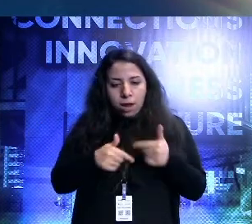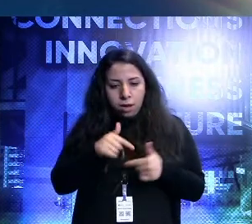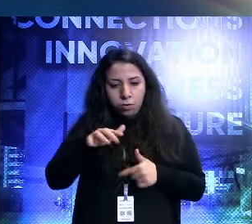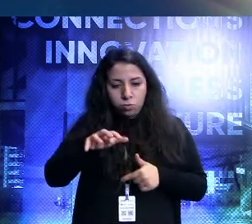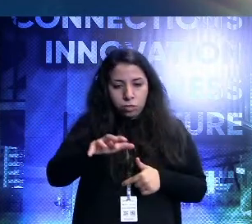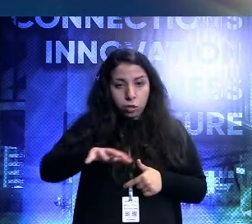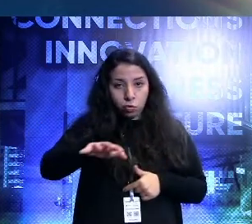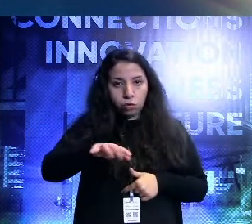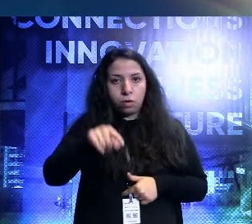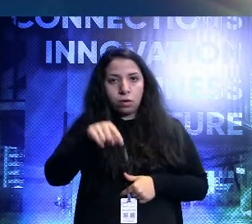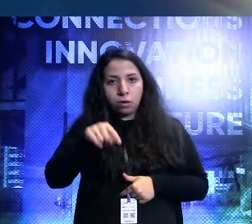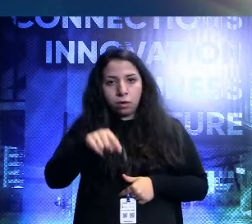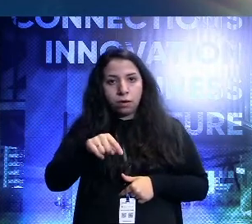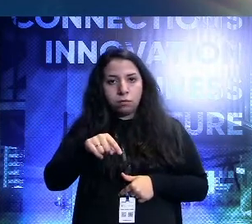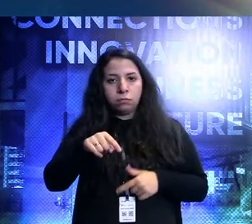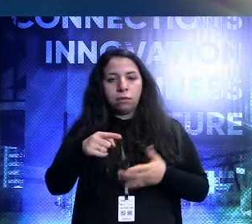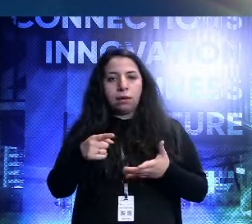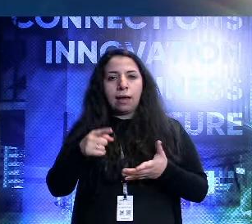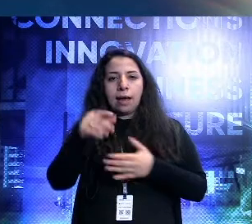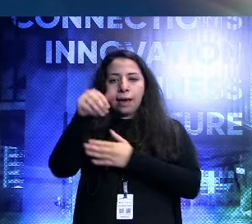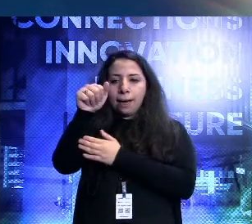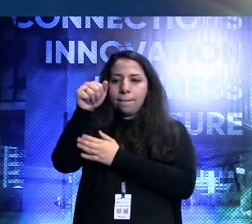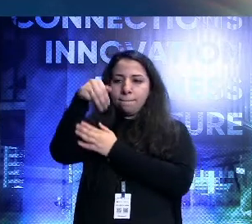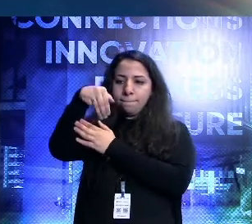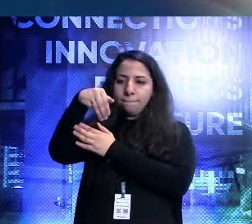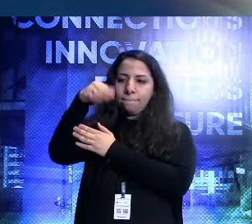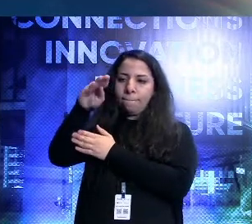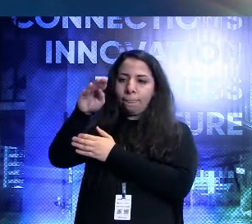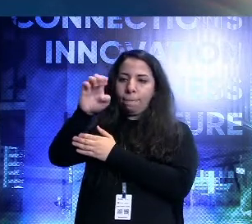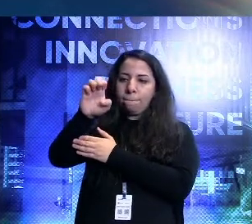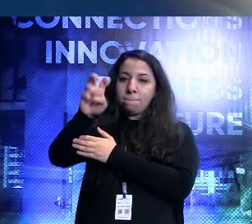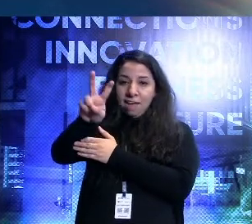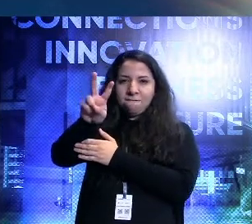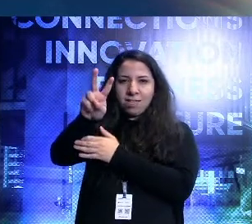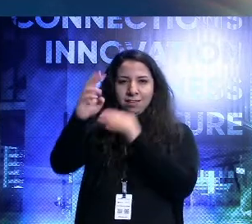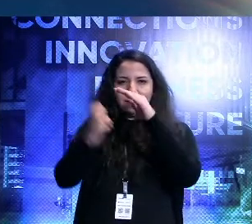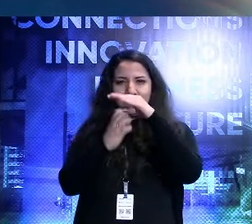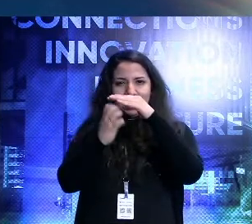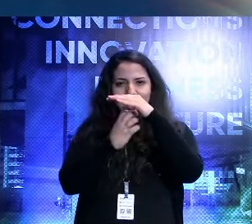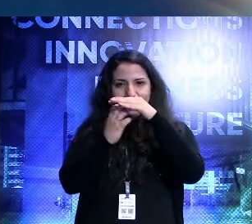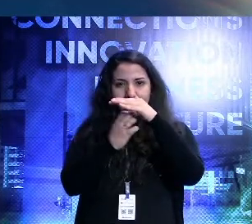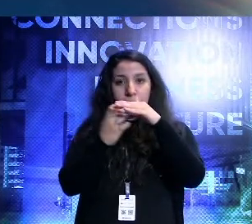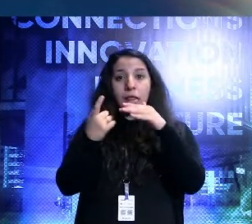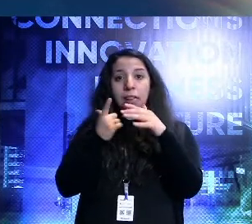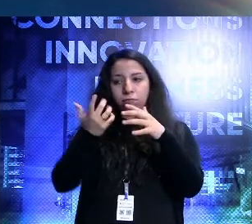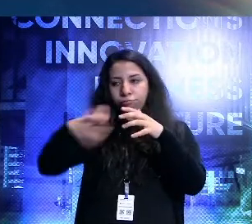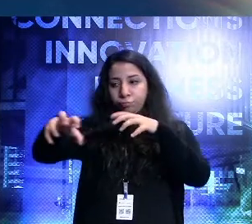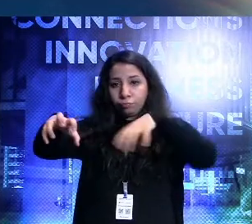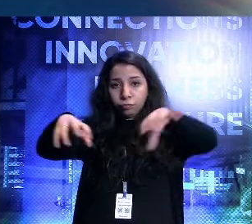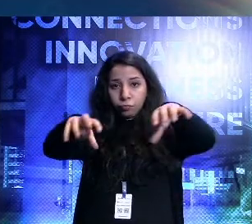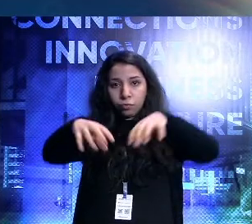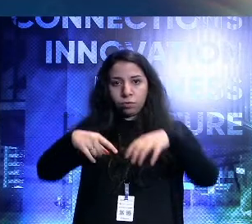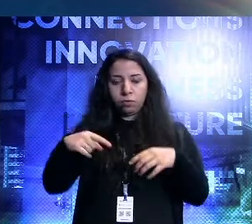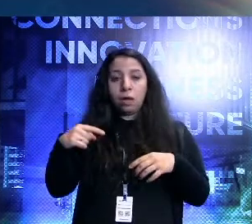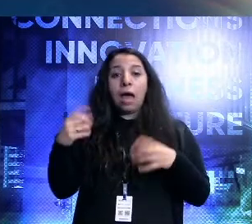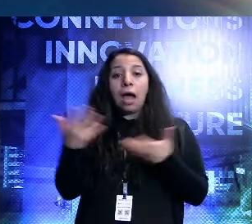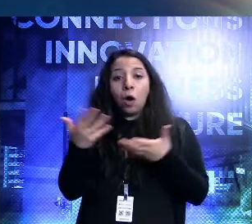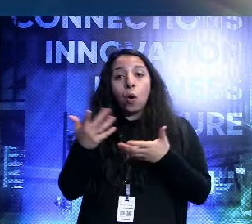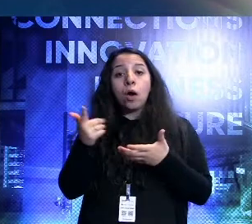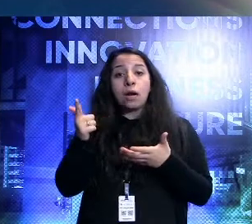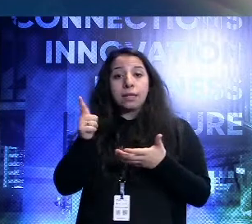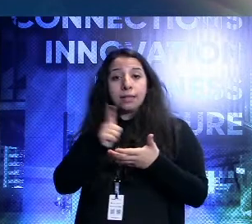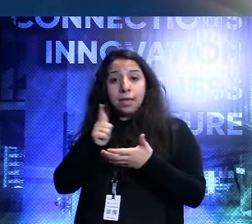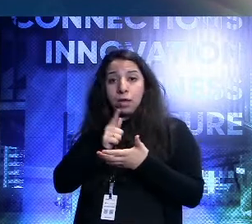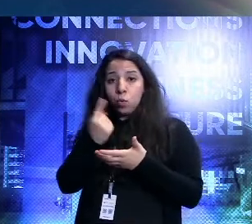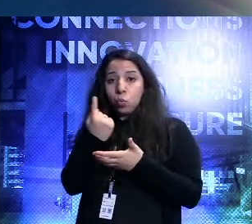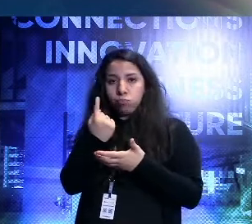Ambev. E o nosso sistema ele tem, por características, nesse momento, trabalhar com um tipo específico